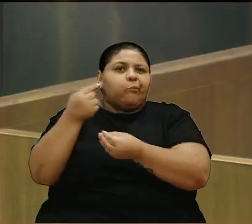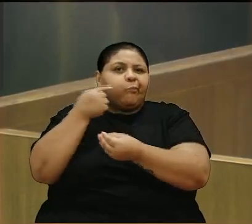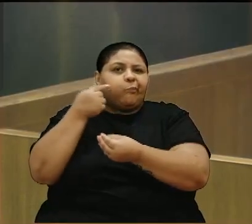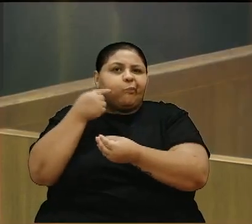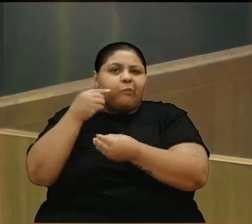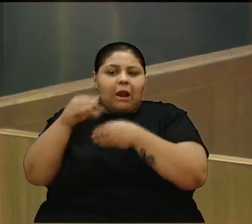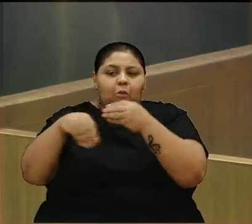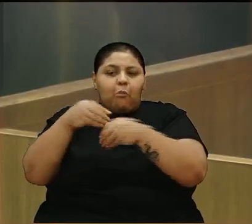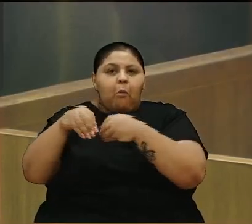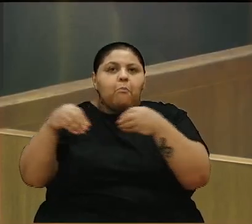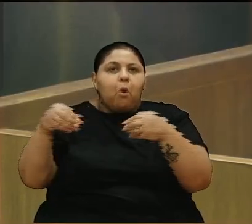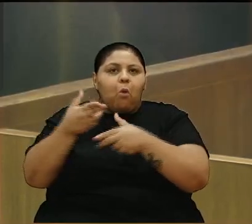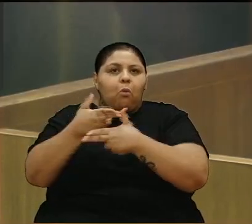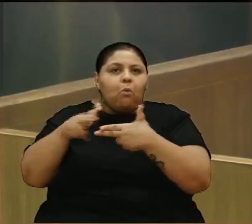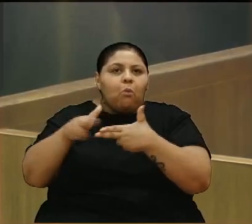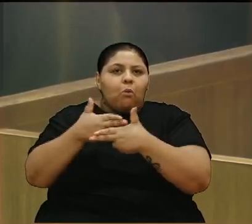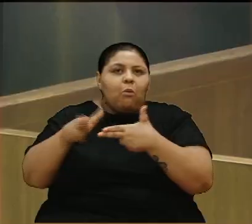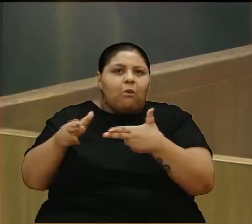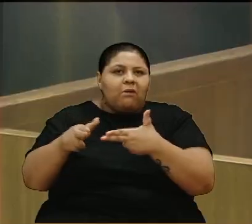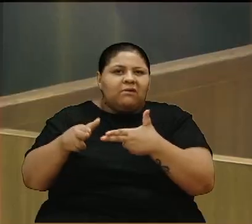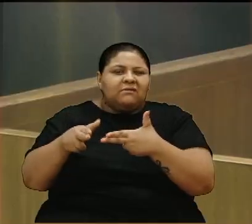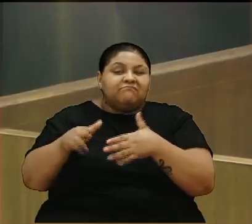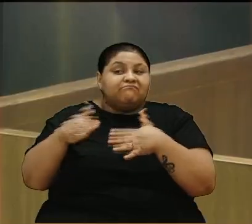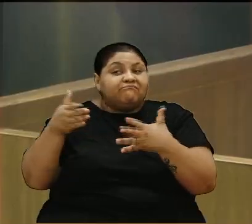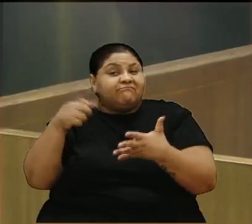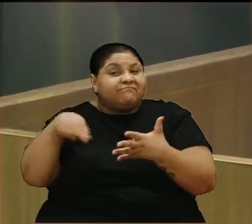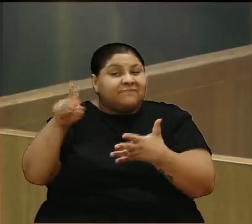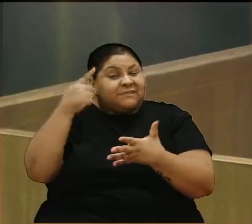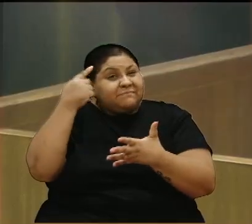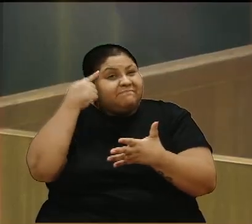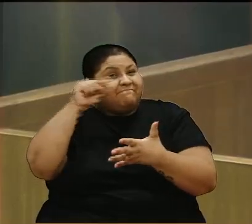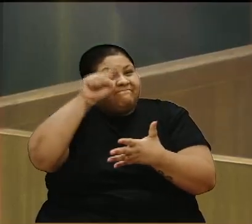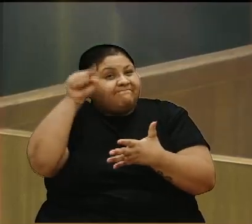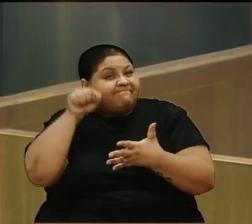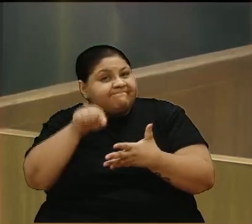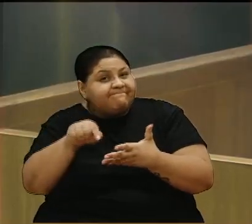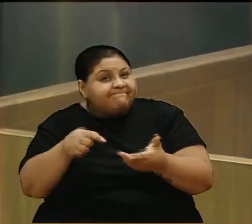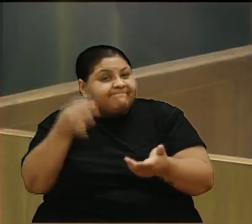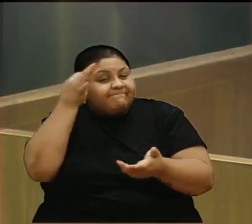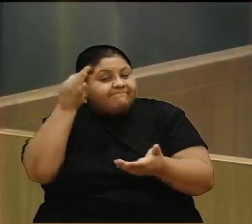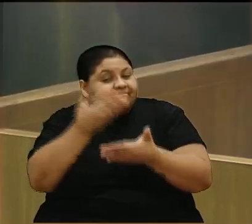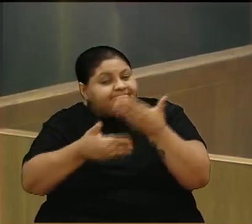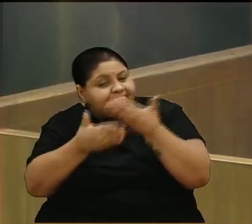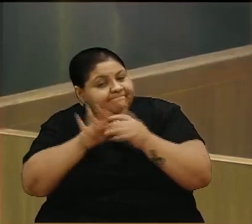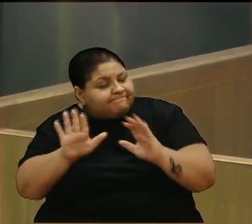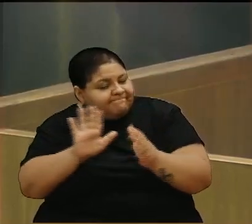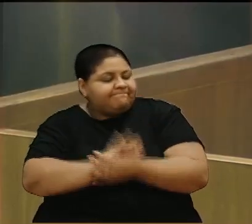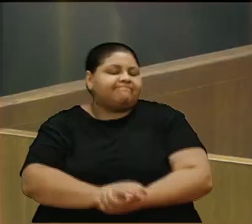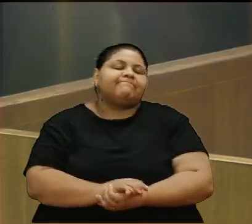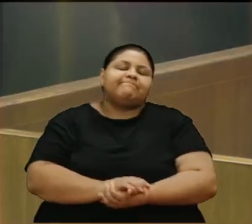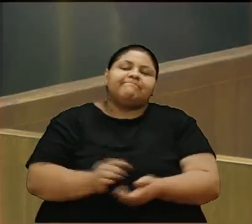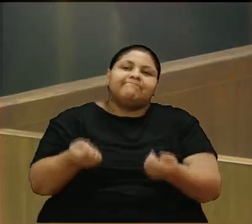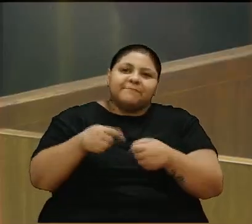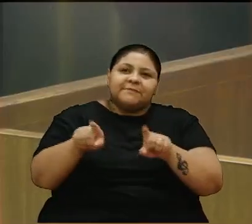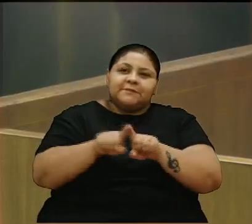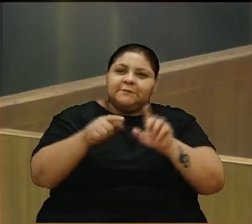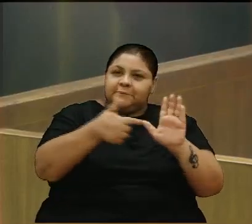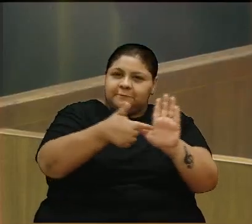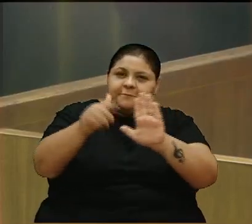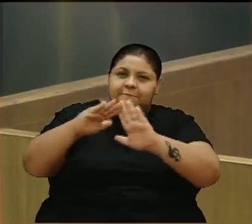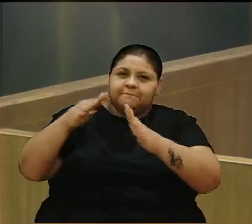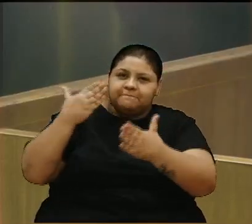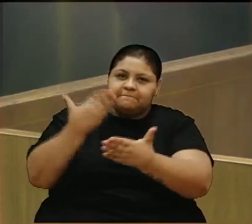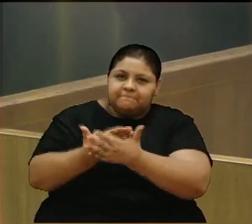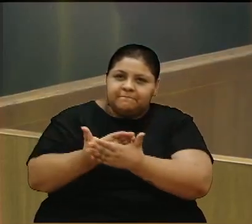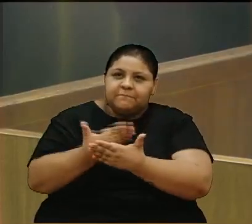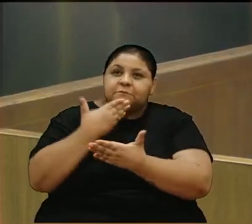é um docinho. Será que a gente não tem que repensar isso também, né? Entender todas essas questões. Então, a gente precisa levar isso também para as escolas. Mas vou lhe pedir uma